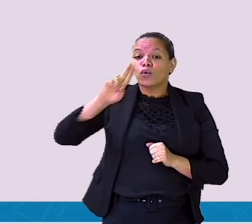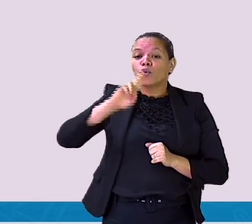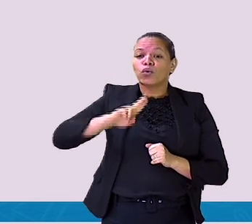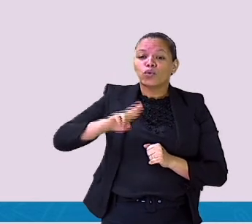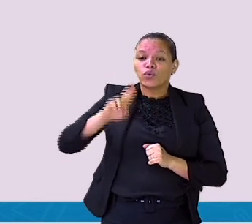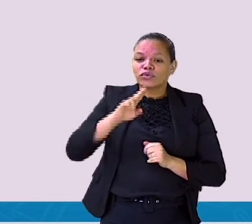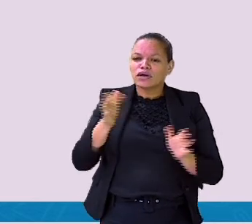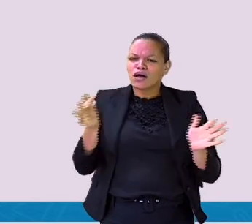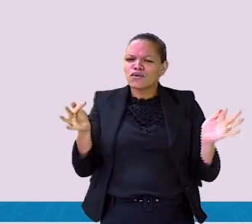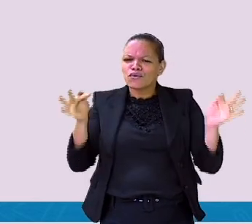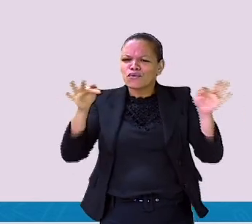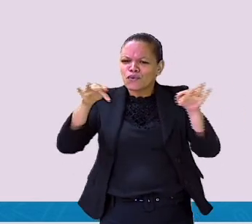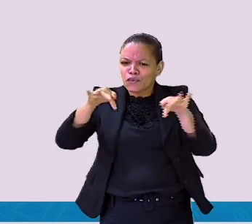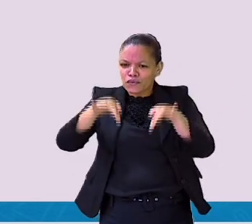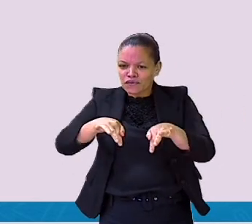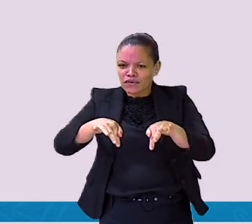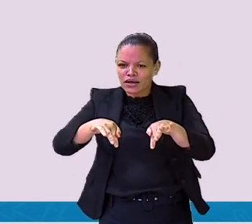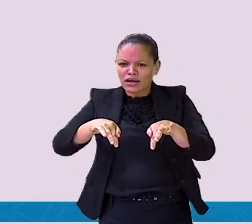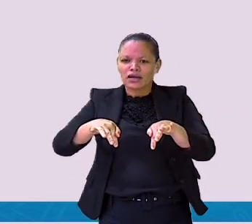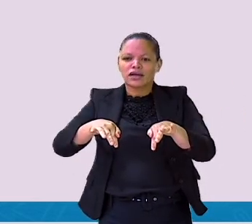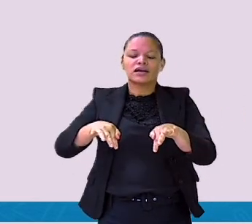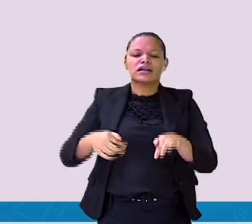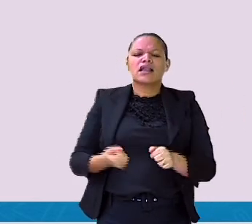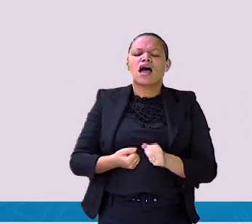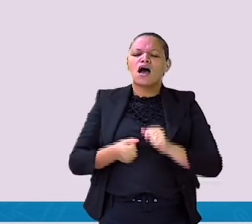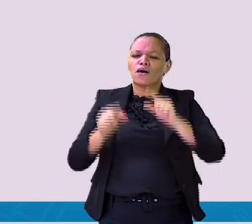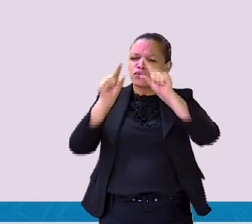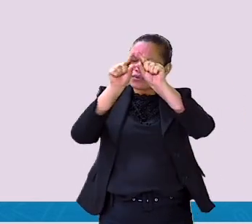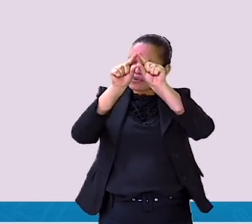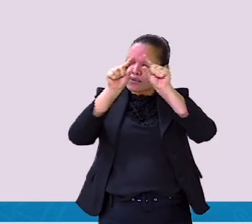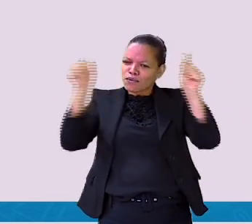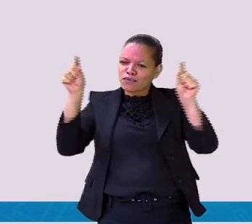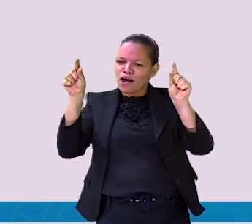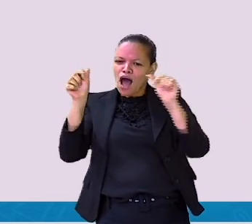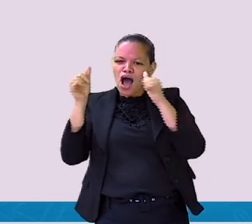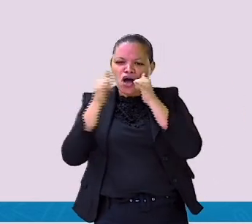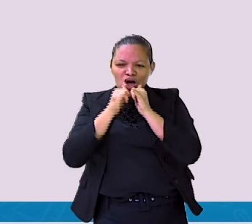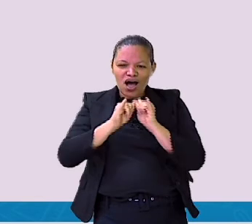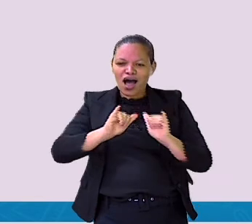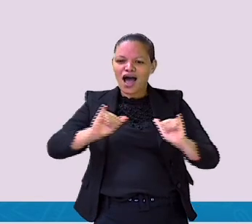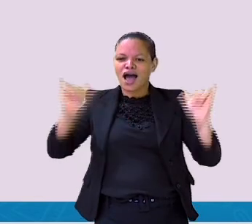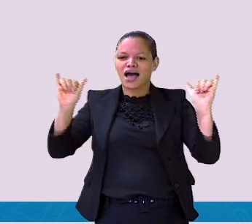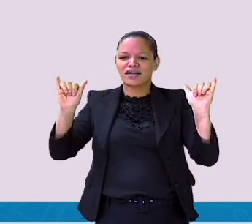ao final de um trecho narrativo para anunciar